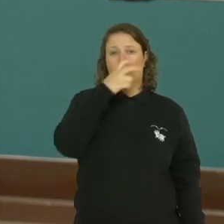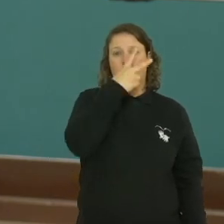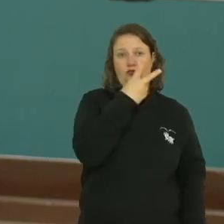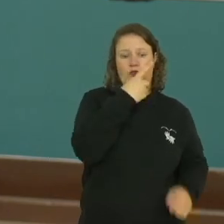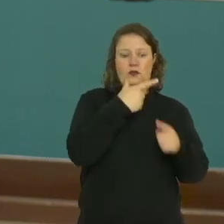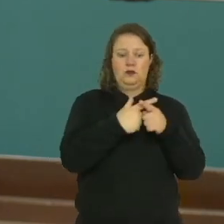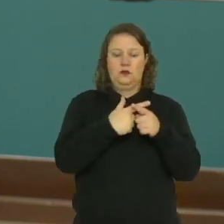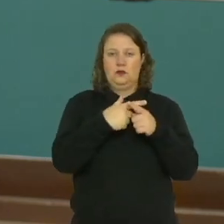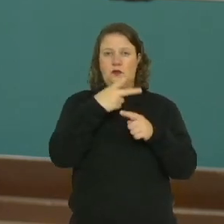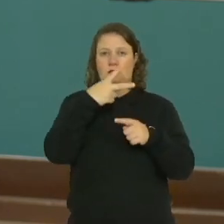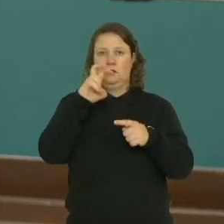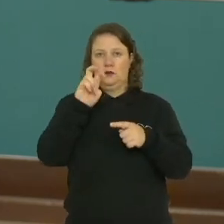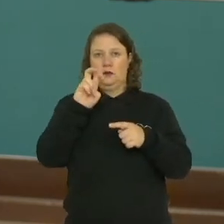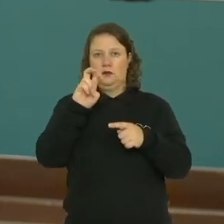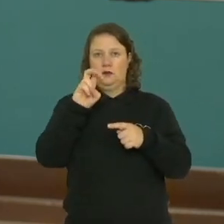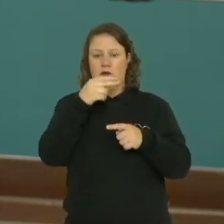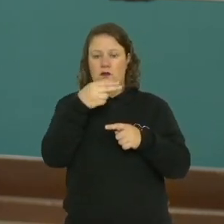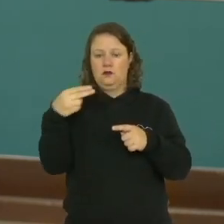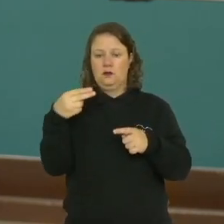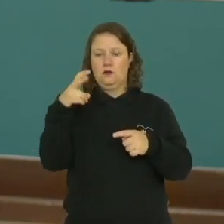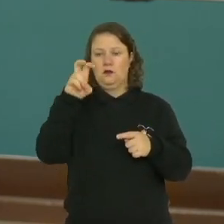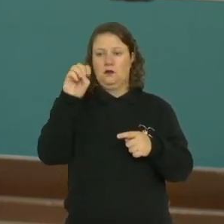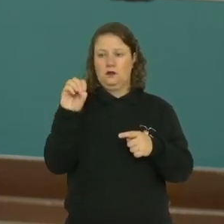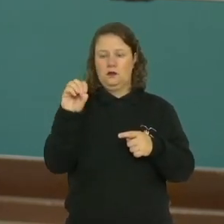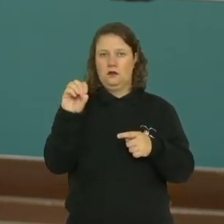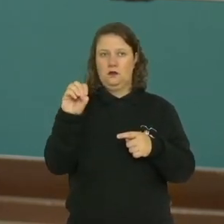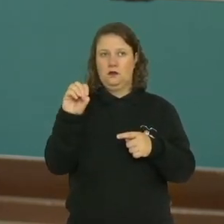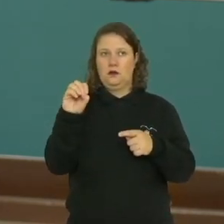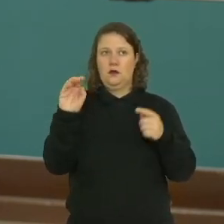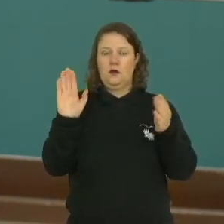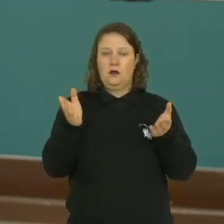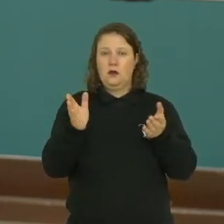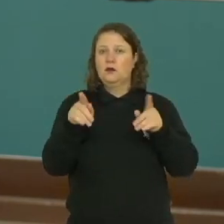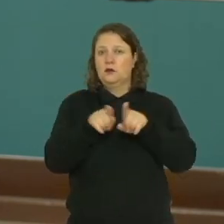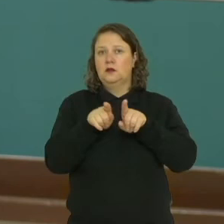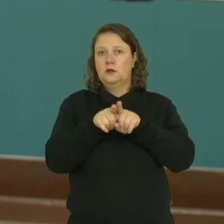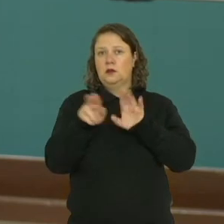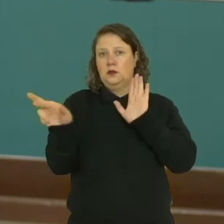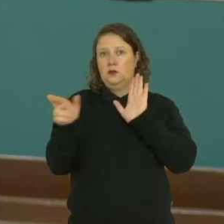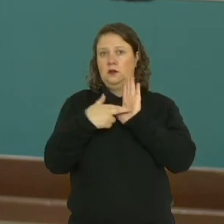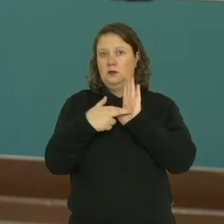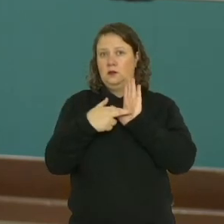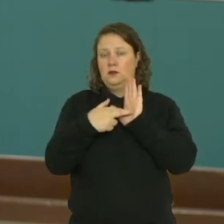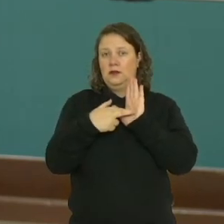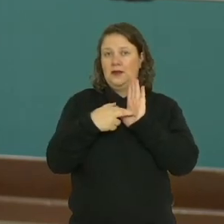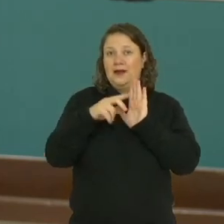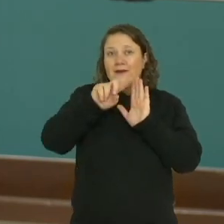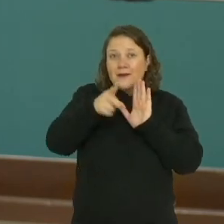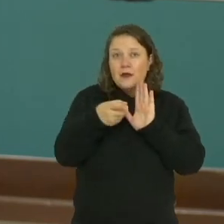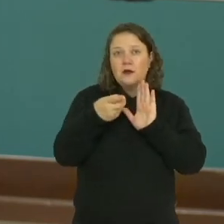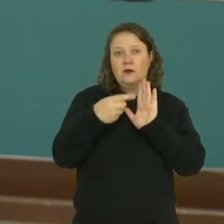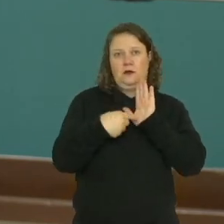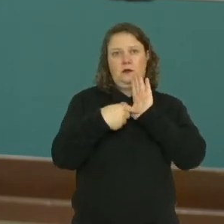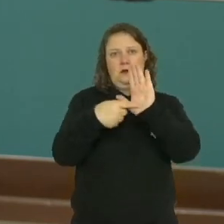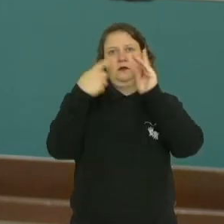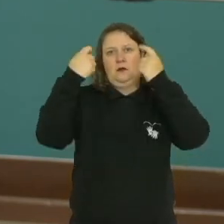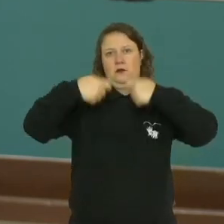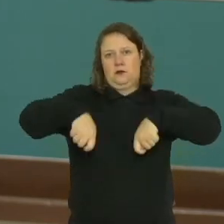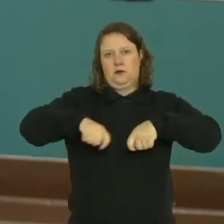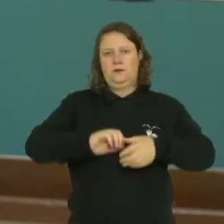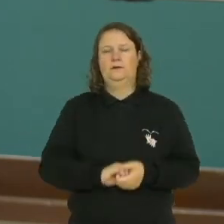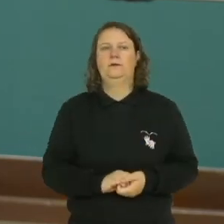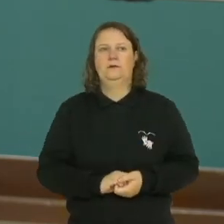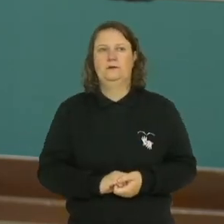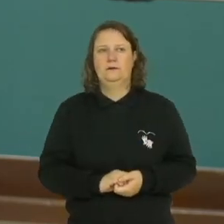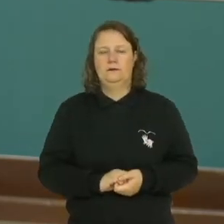25 é 50. Como o número tem 2 casas decimais, a resposta também precisa de 2 casas decimais. Então, 1, 2, põe